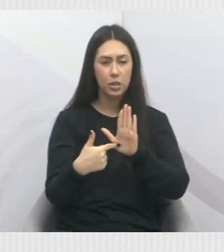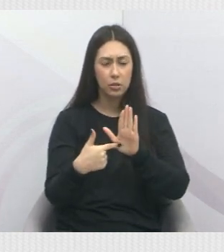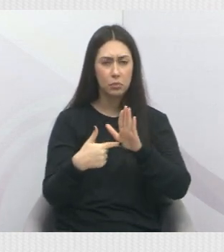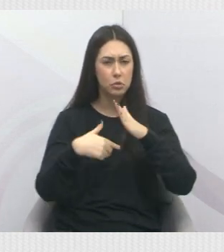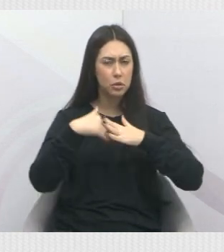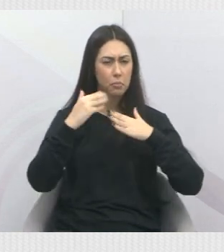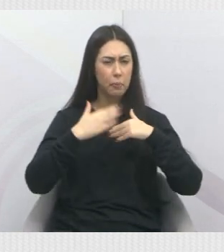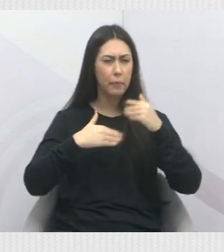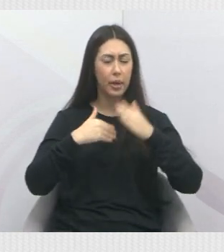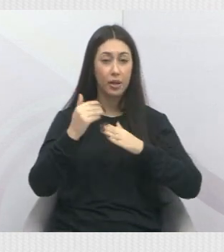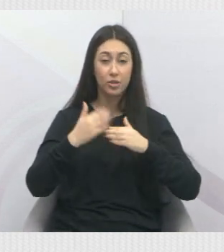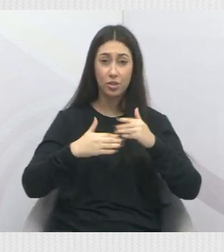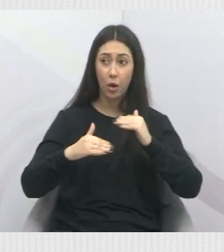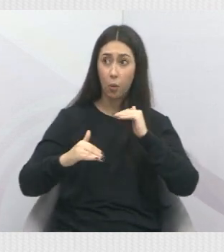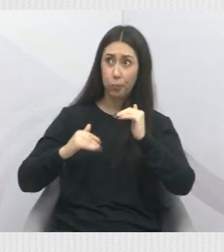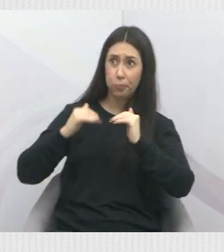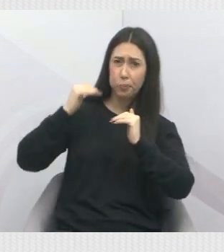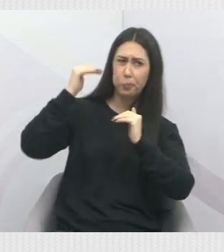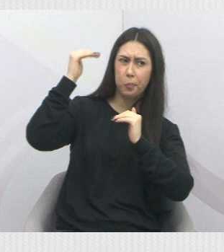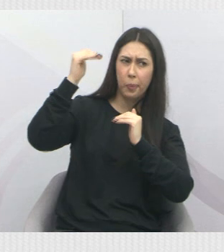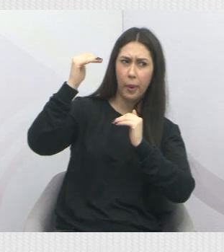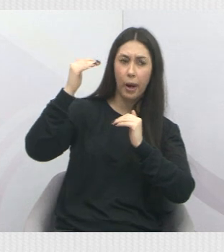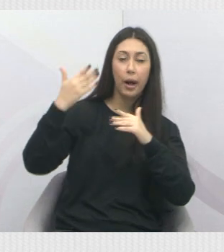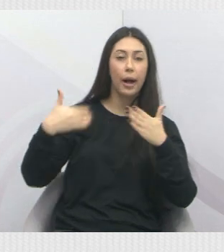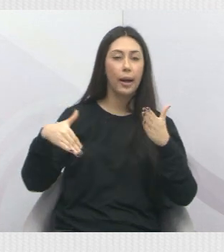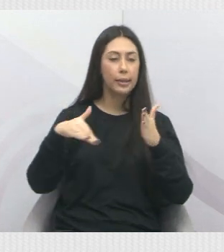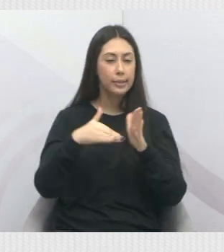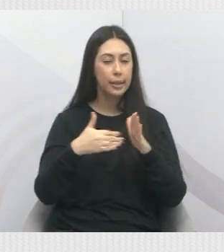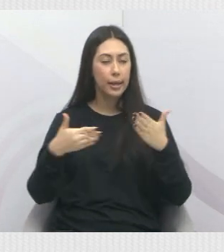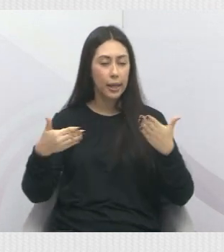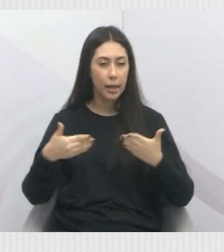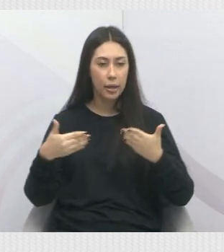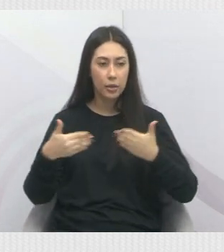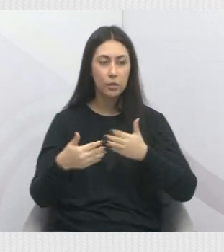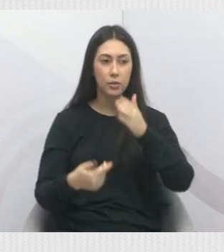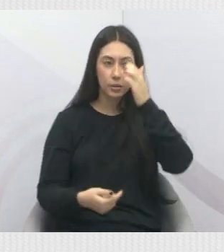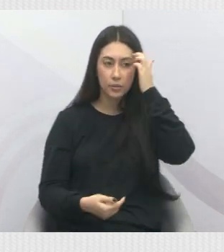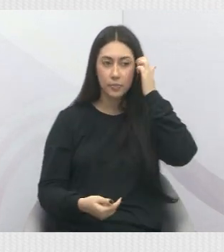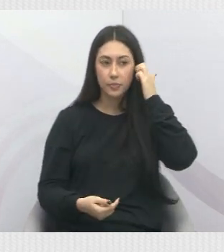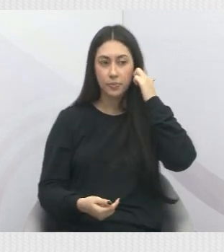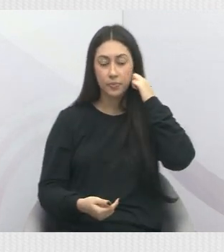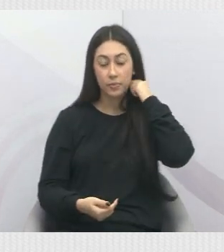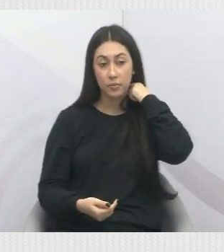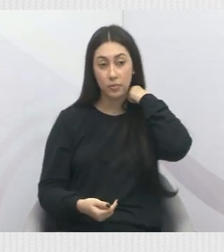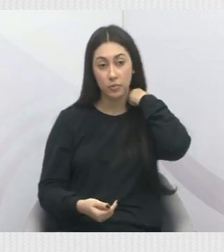procedimentos foram um recorde da série histórica até então realizado pela Secretaria de Saúde.